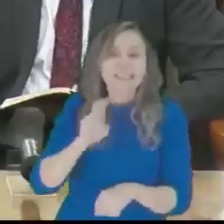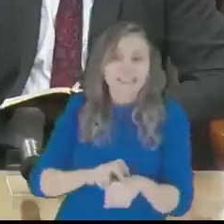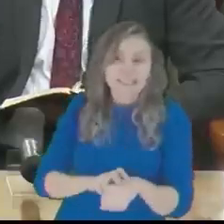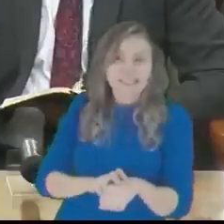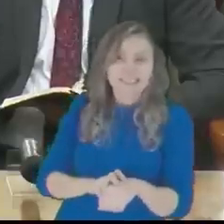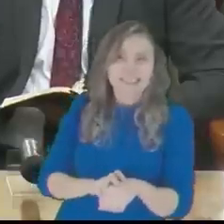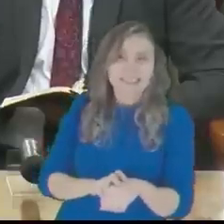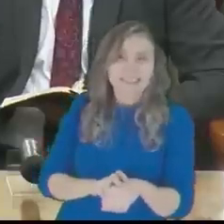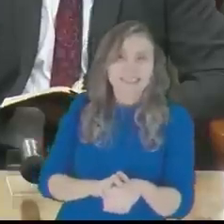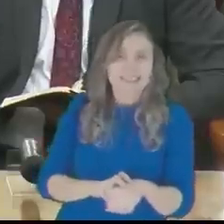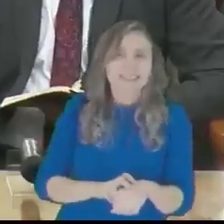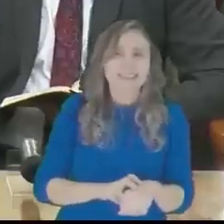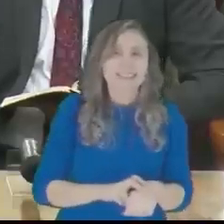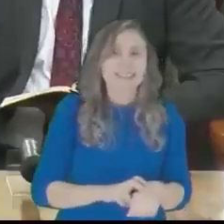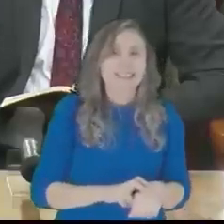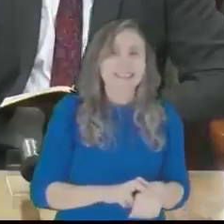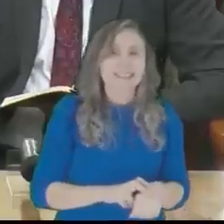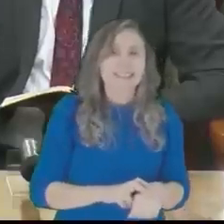Santo em Atos?